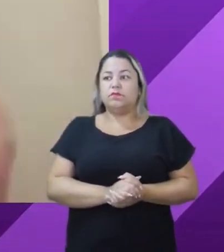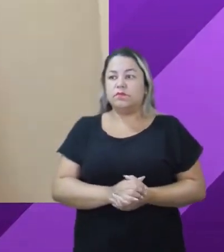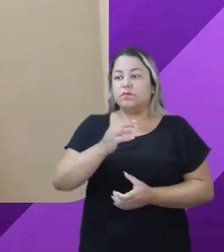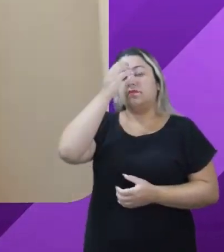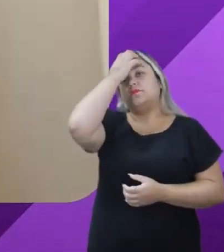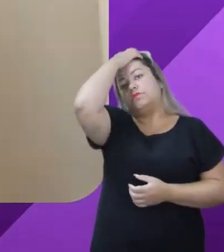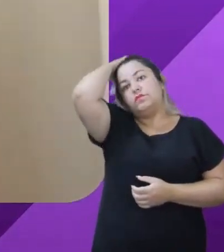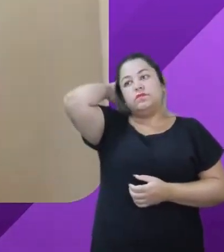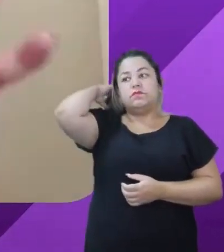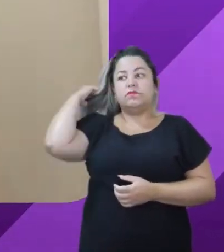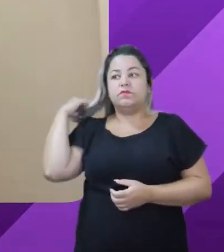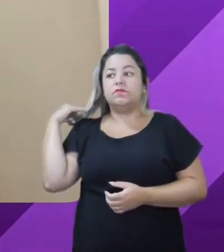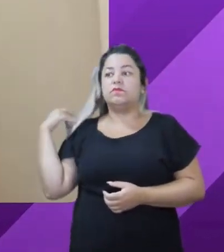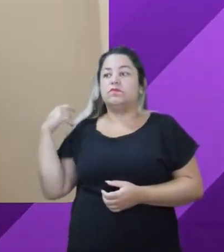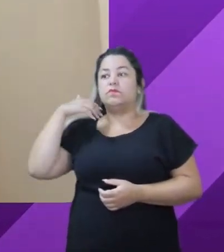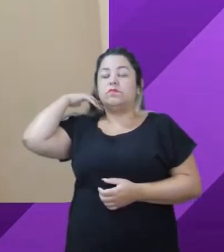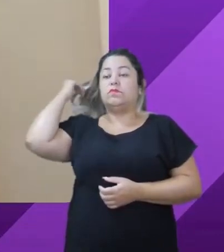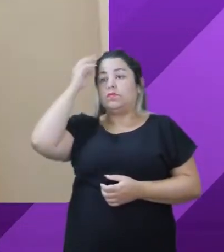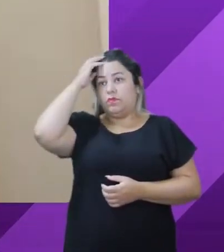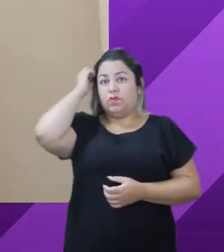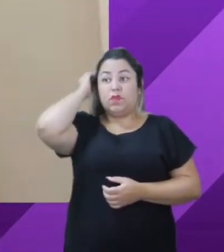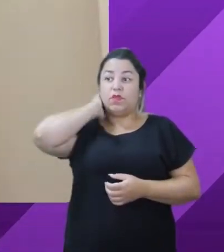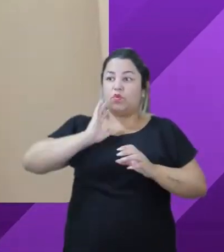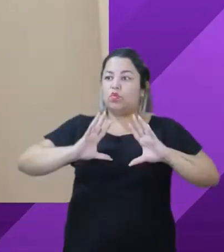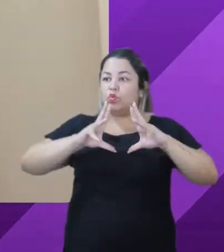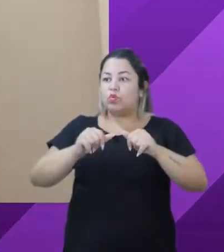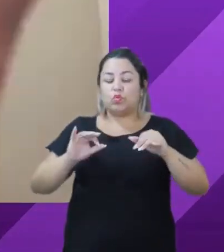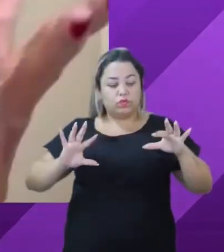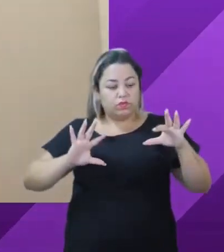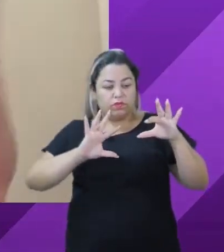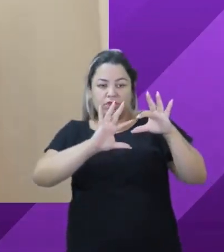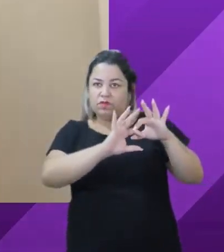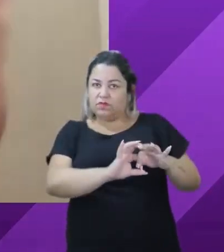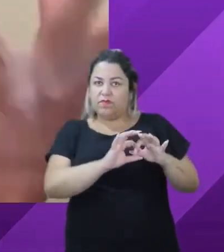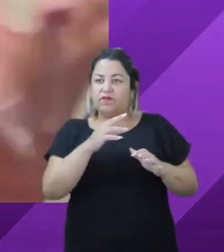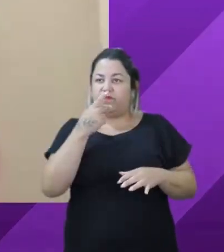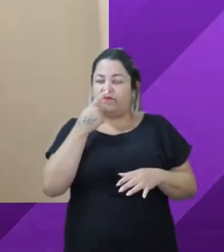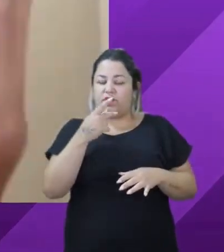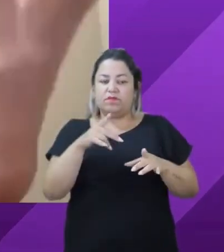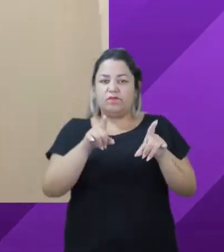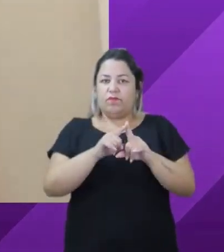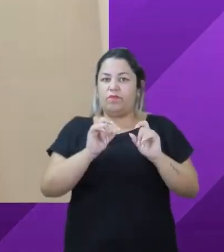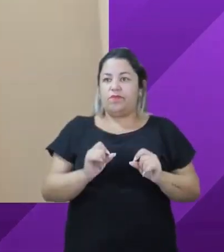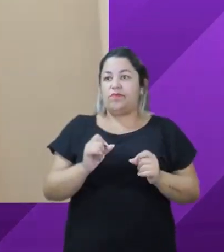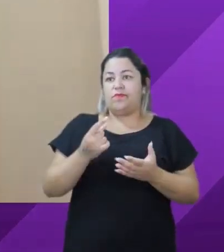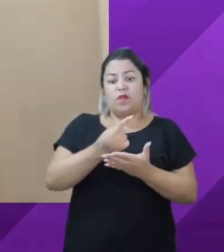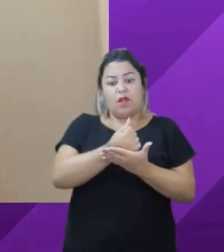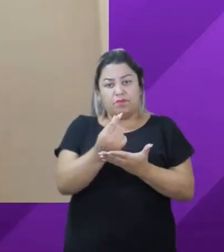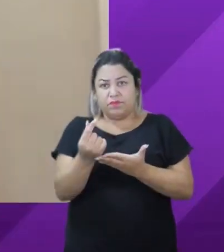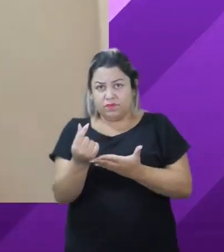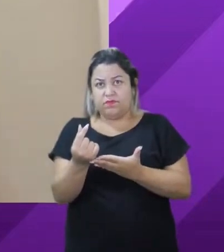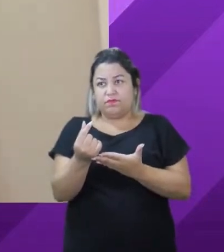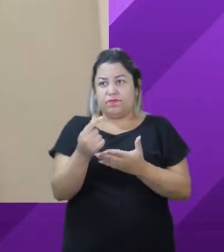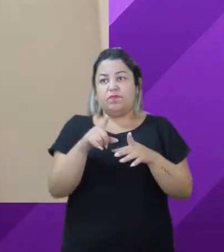Então, tem todo esse contexto, mas para dizer que, enfim, né, que a crise do capitalismo, que esses elementos